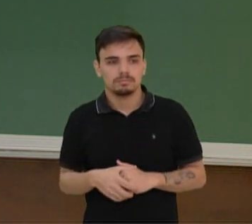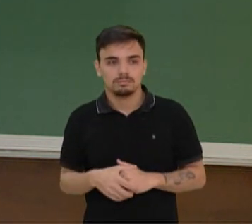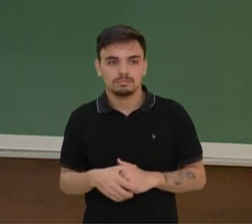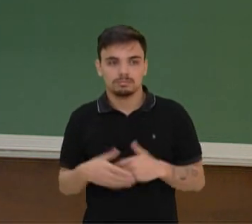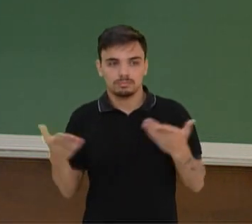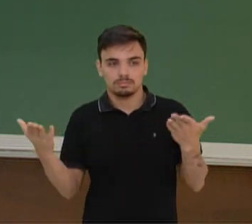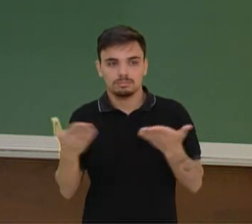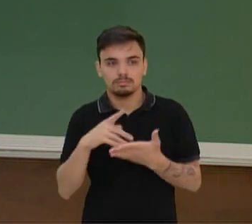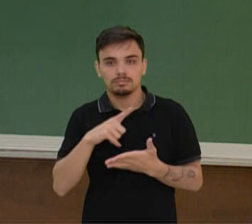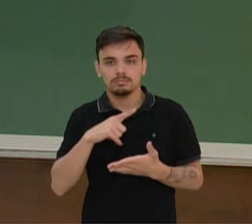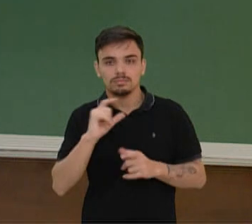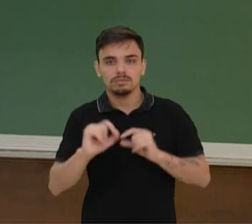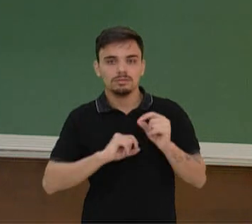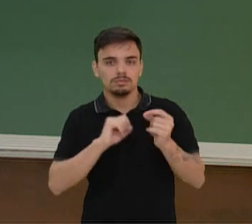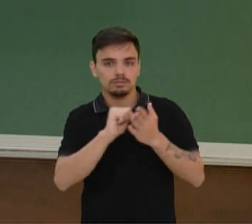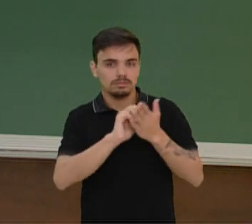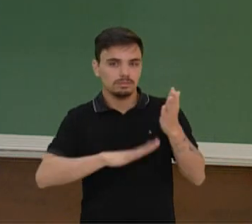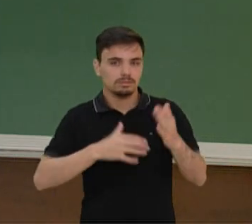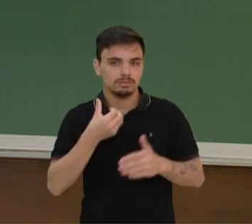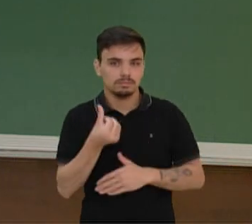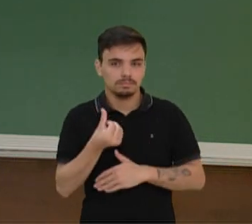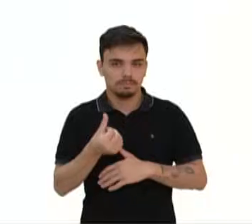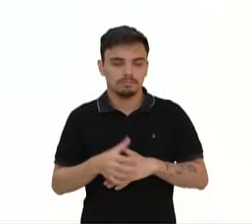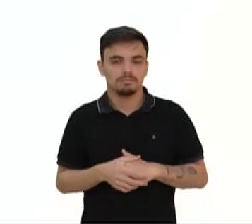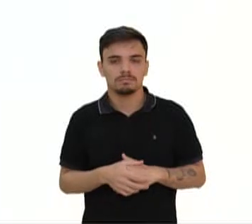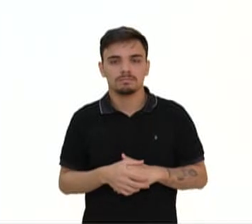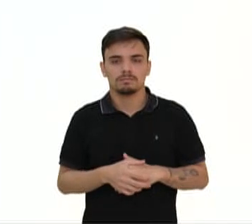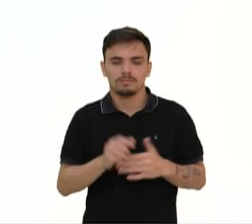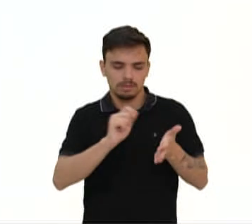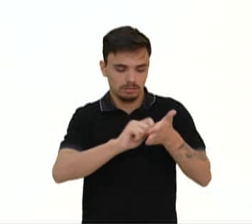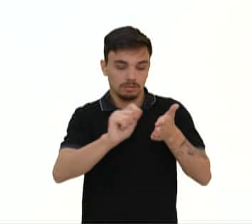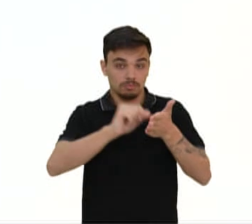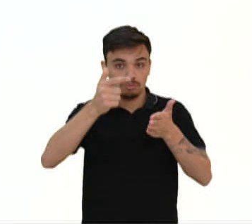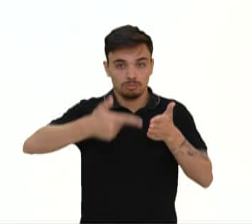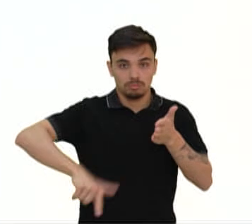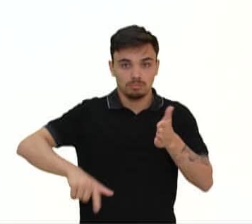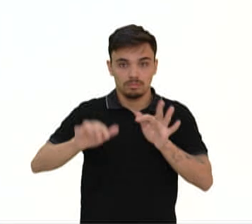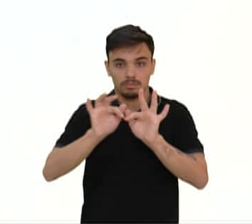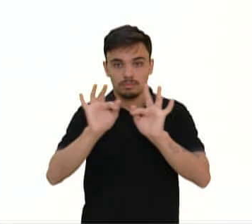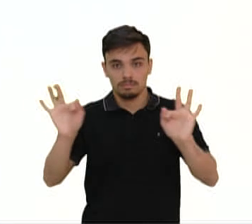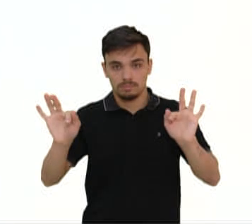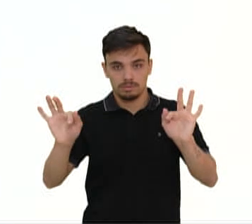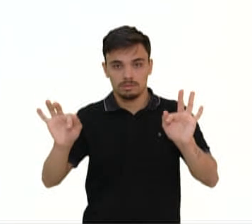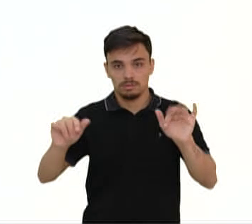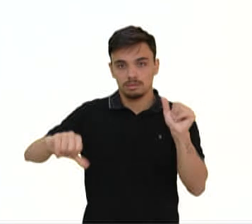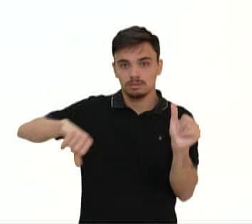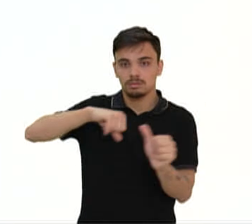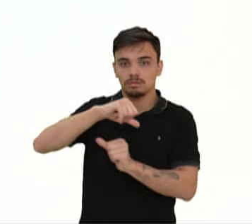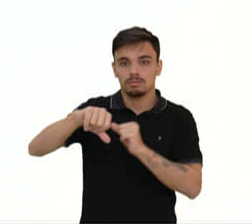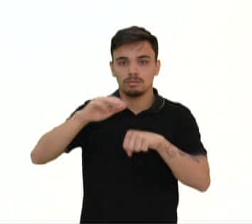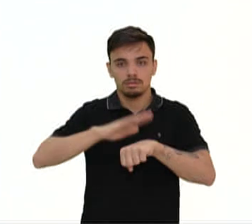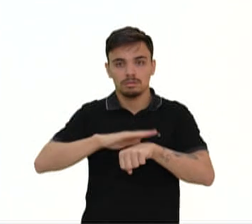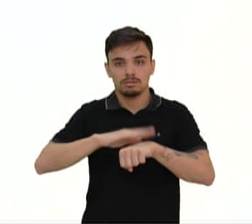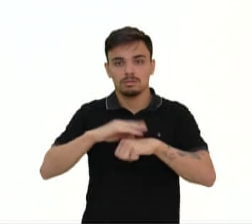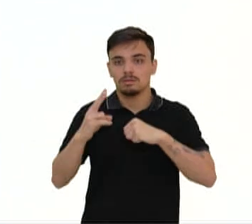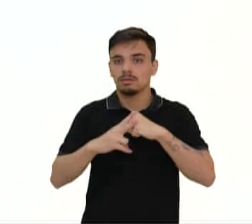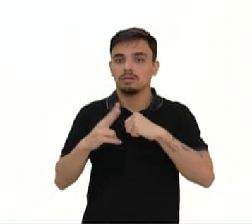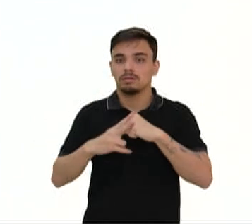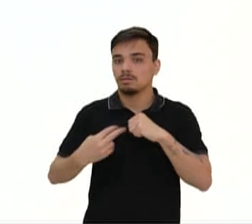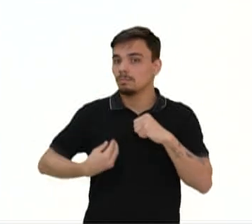Temos aqui atividade 6. Reescreva as frases abaixo, transformando o tempo verbal